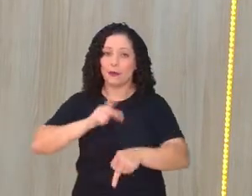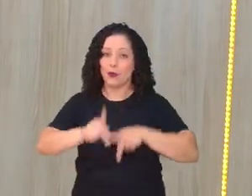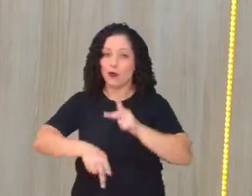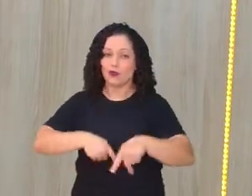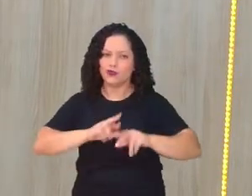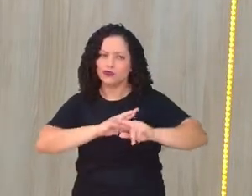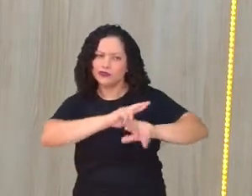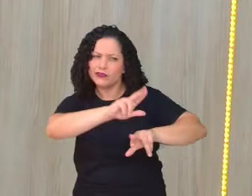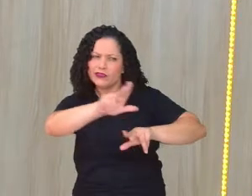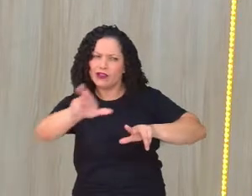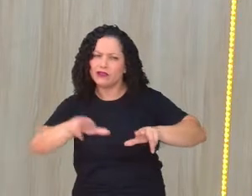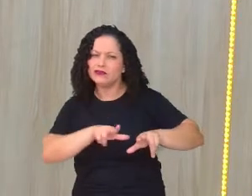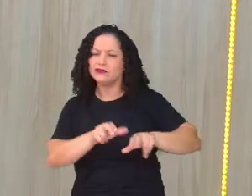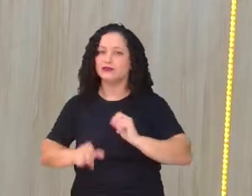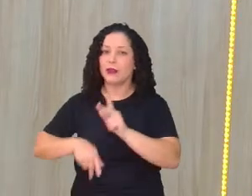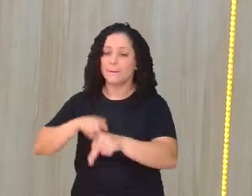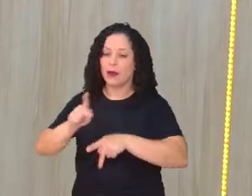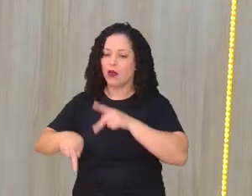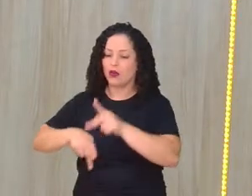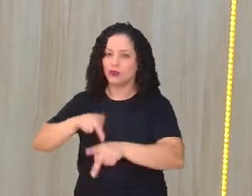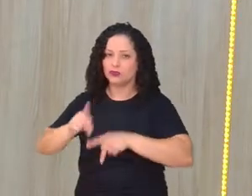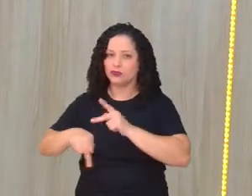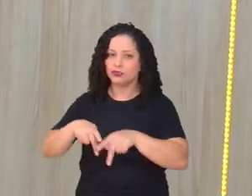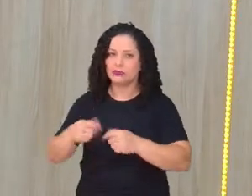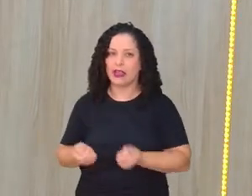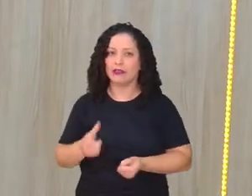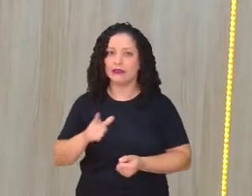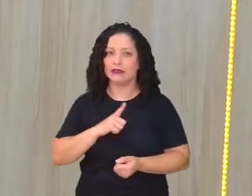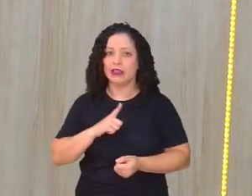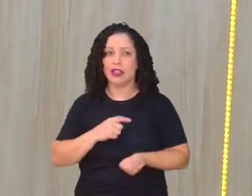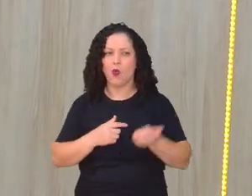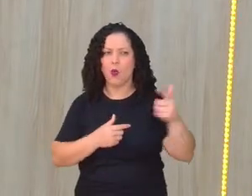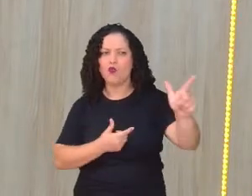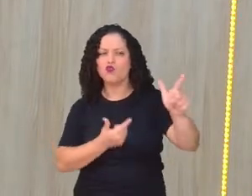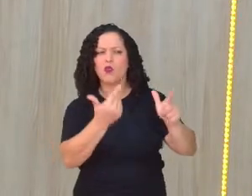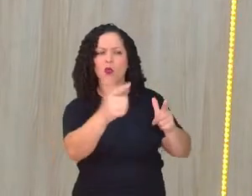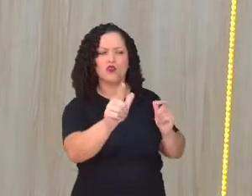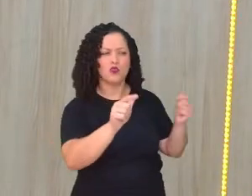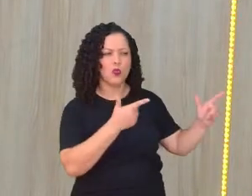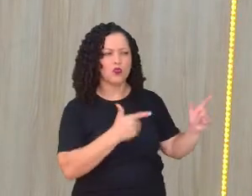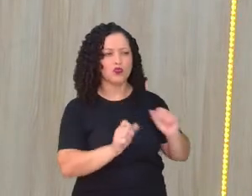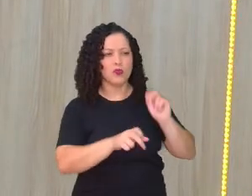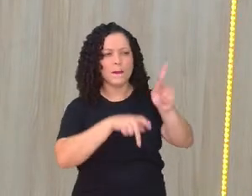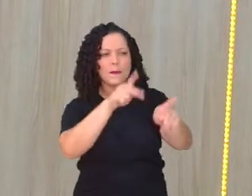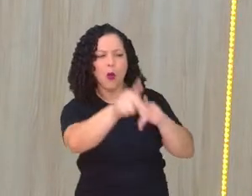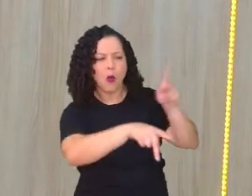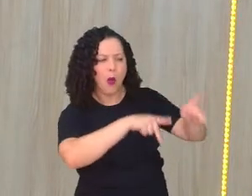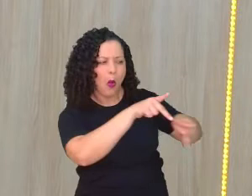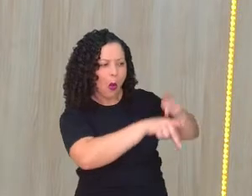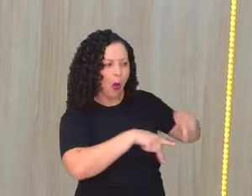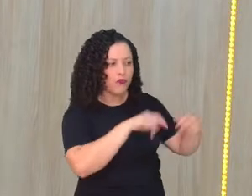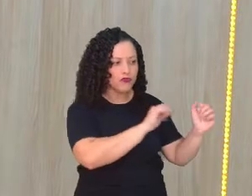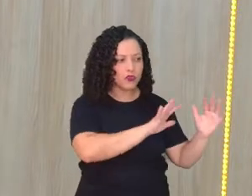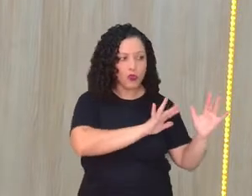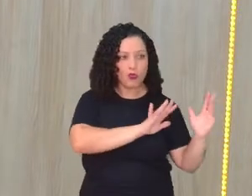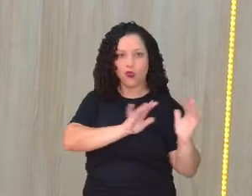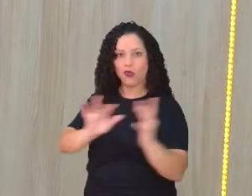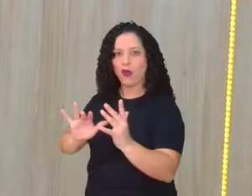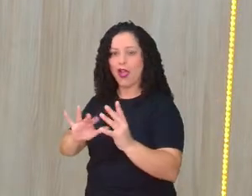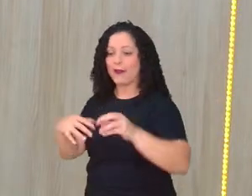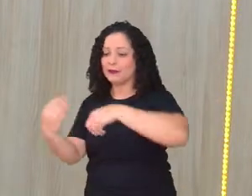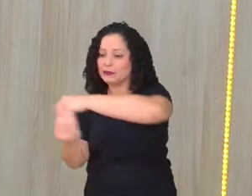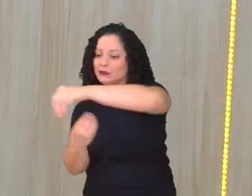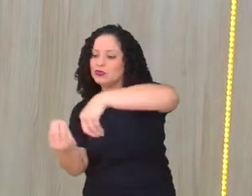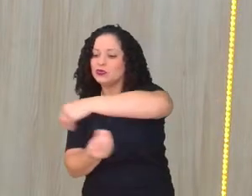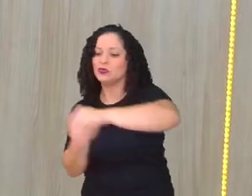ter essa região sendo ocupada por uma sucessão de povos. Então a gente vai tentar entender